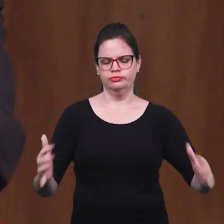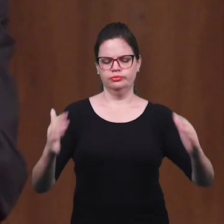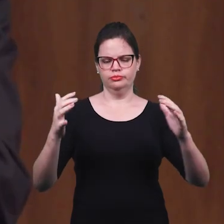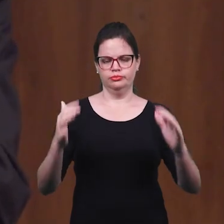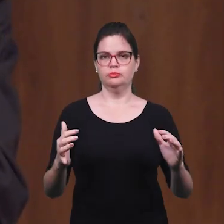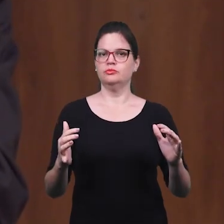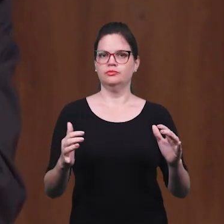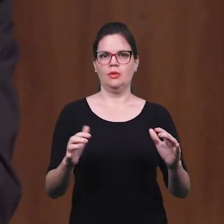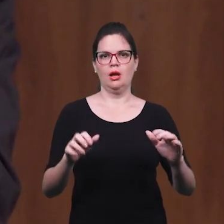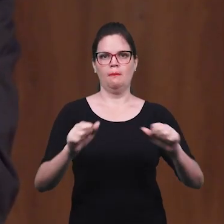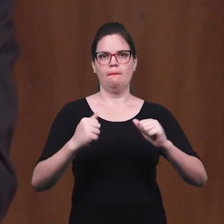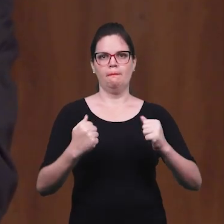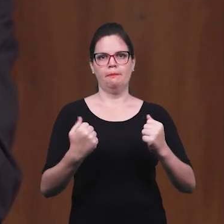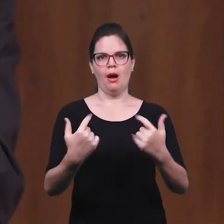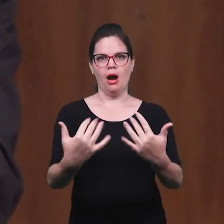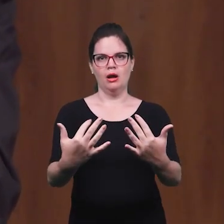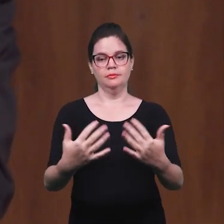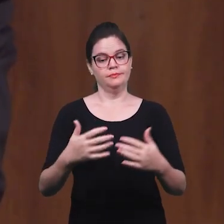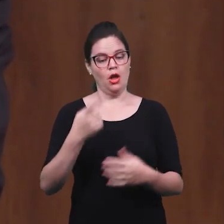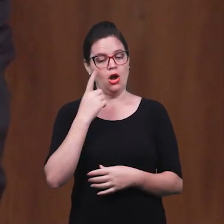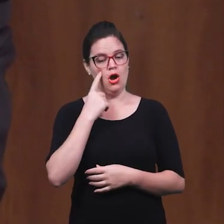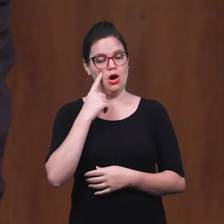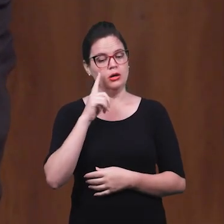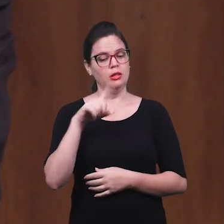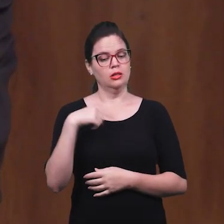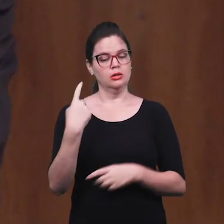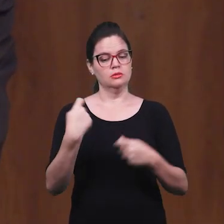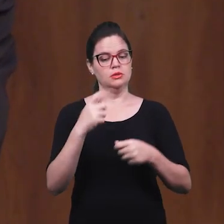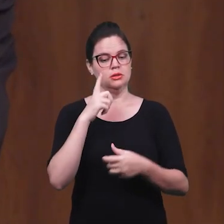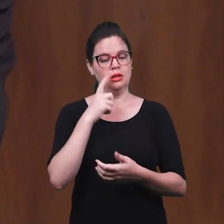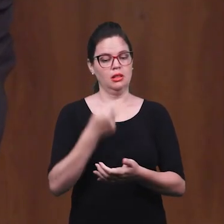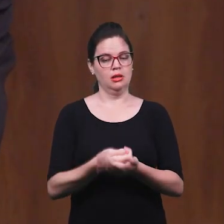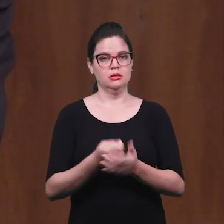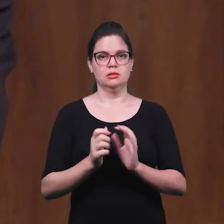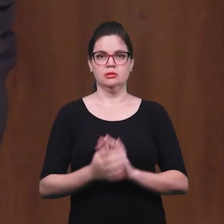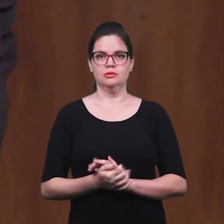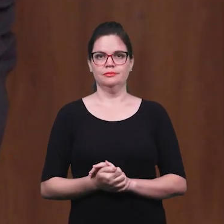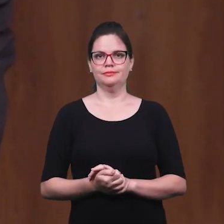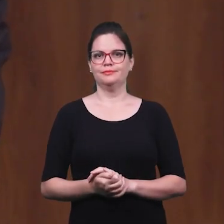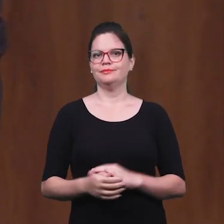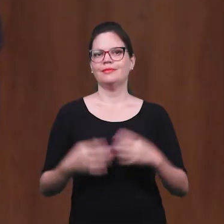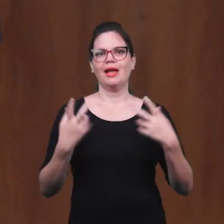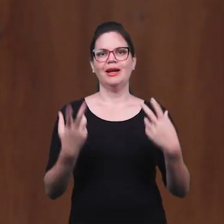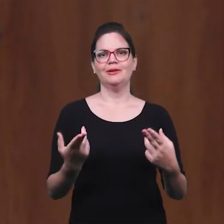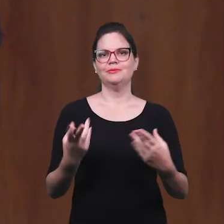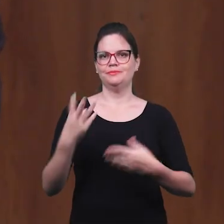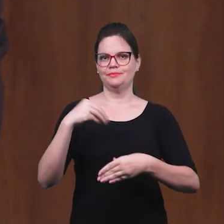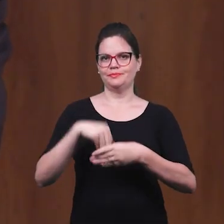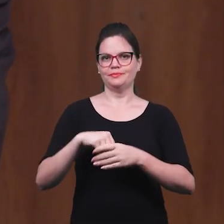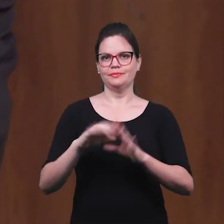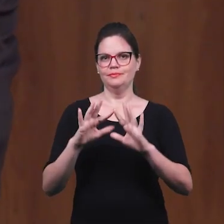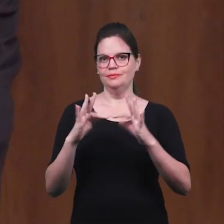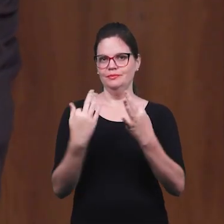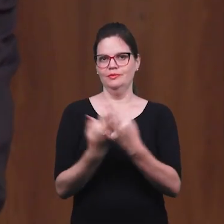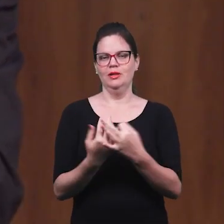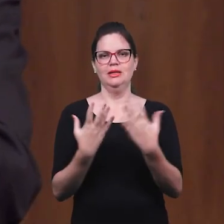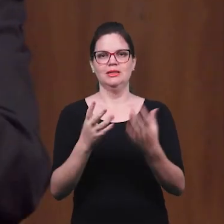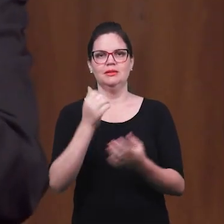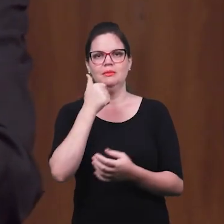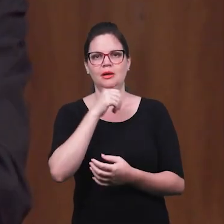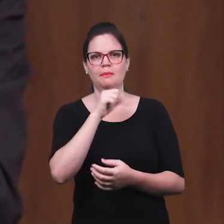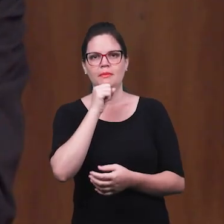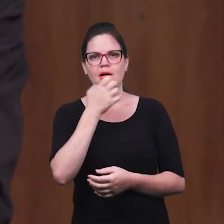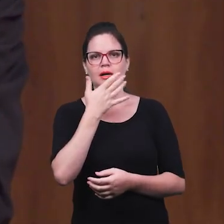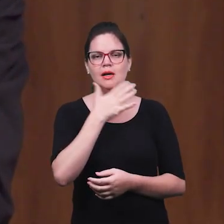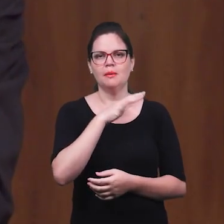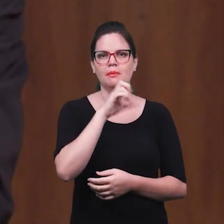tomar a decisão. Então, a primeira coisa que nós temos que fazer como família, e aí seja o pai, seja a mãe, é agregar